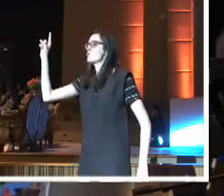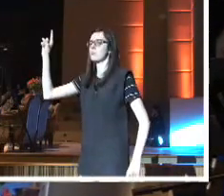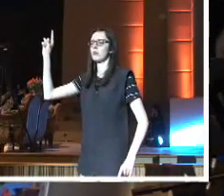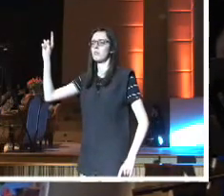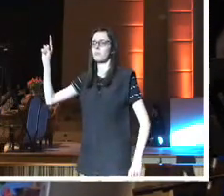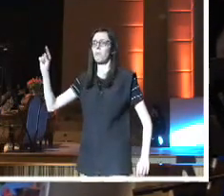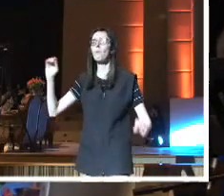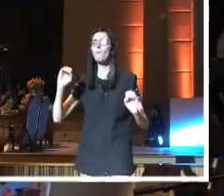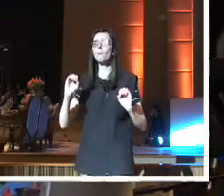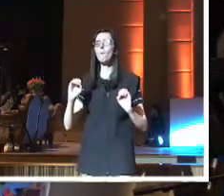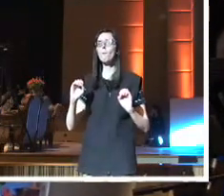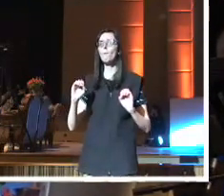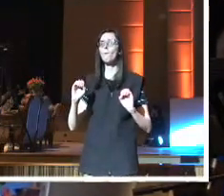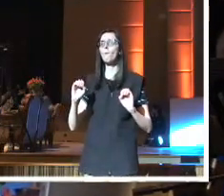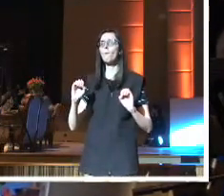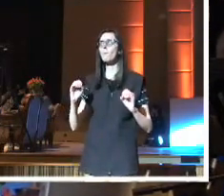nada.